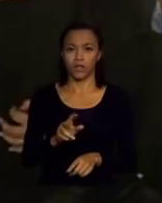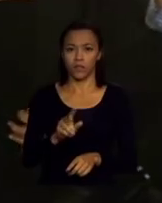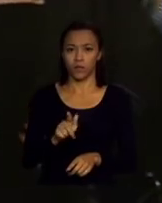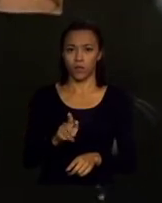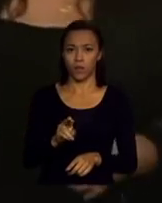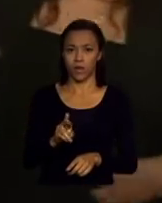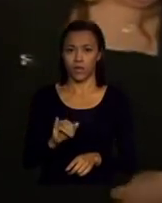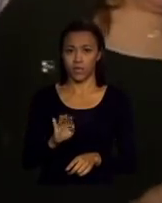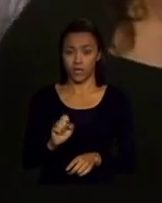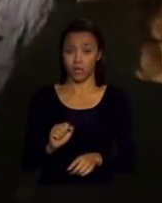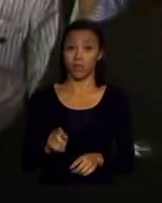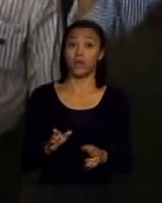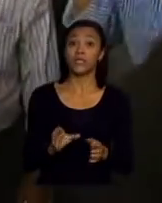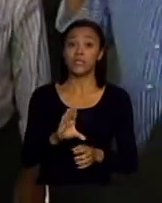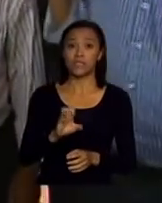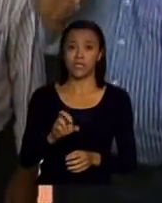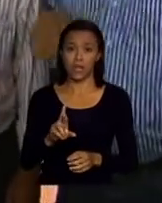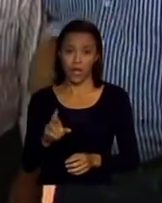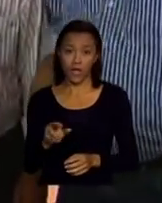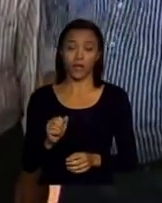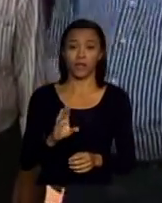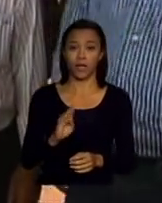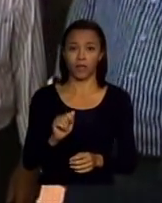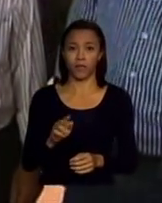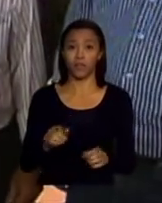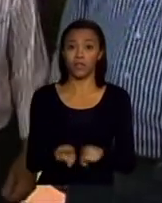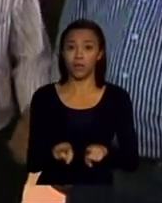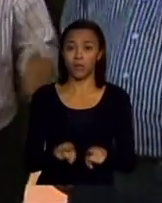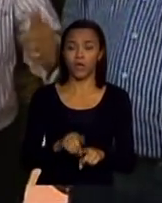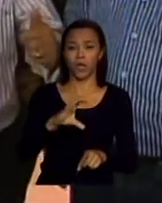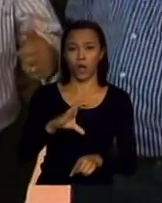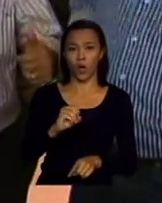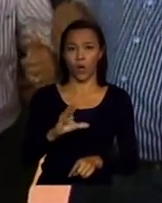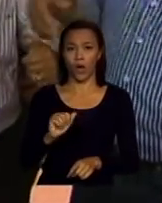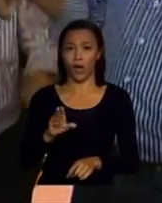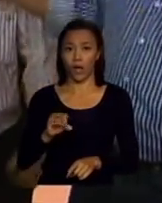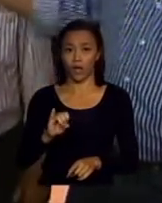dos Guaribas, Serra da Capivara e Cocais.